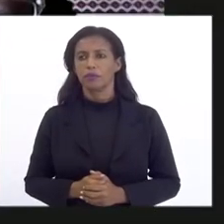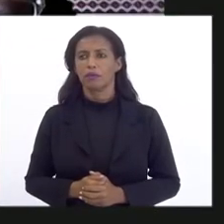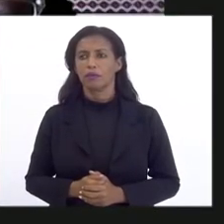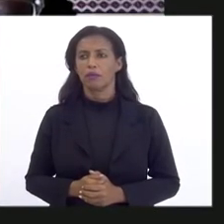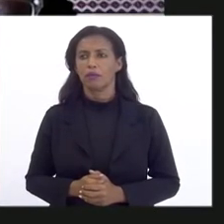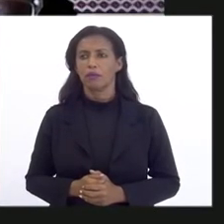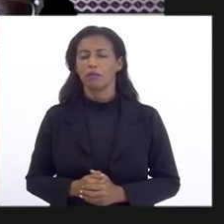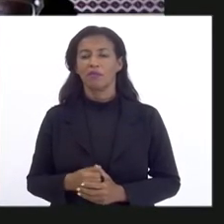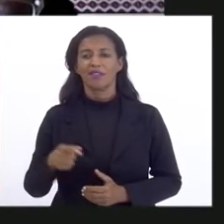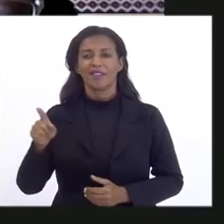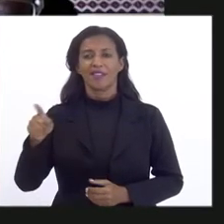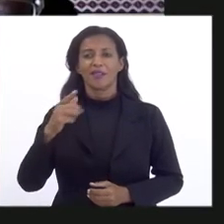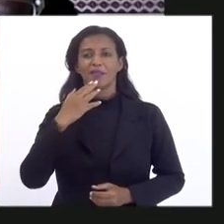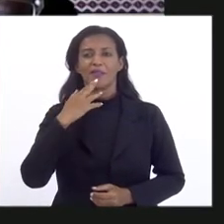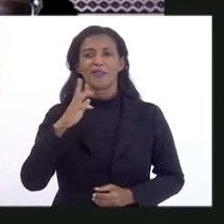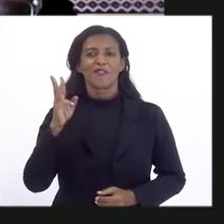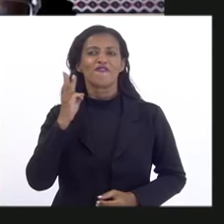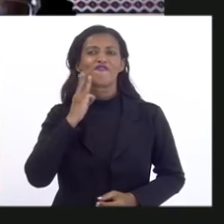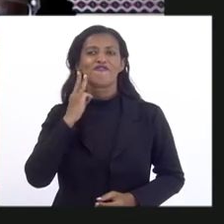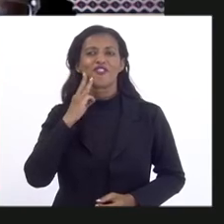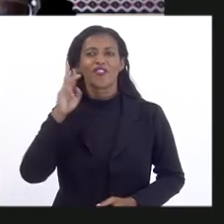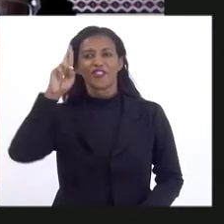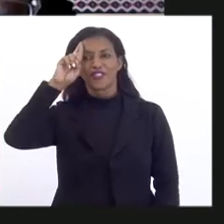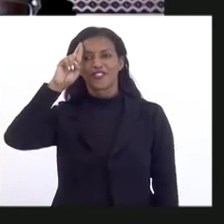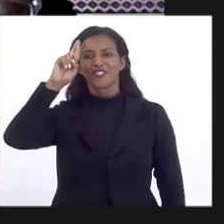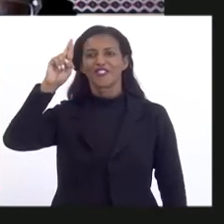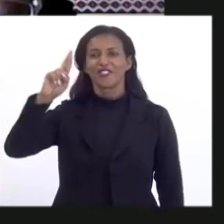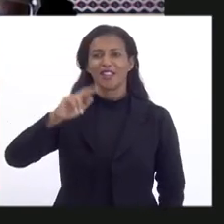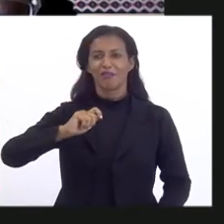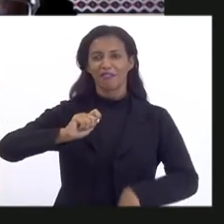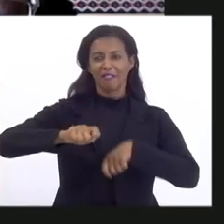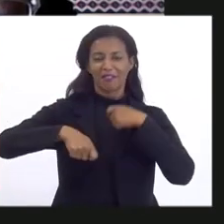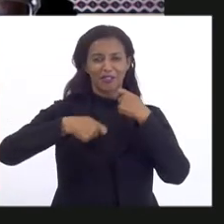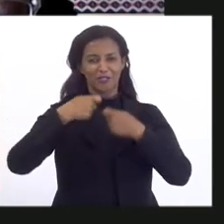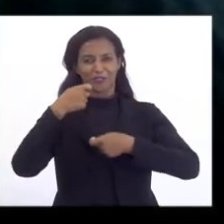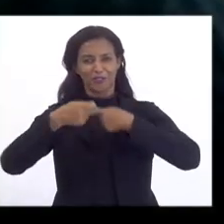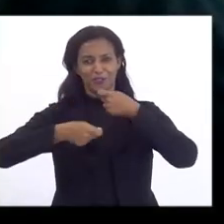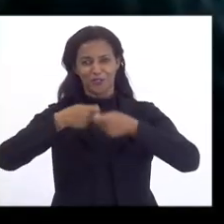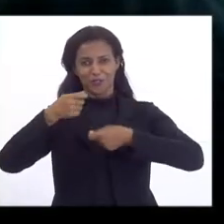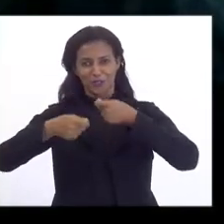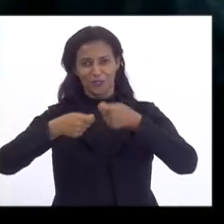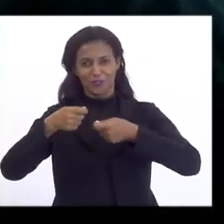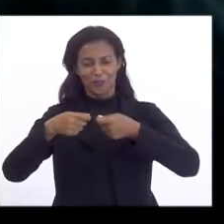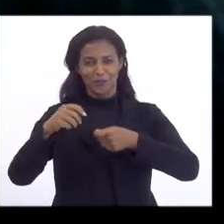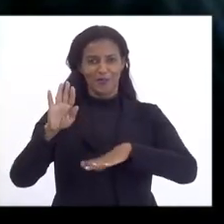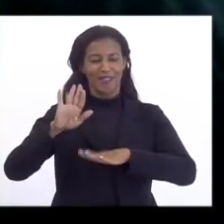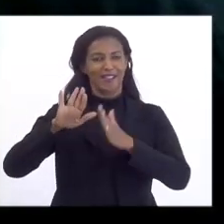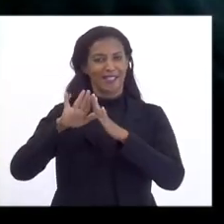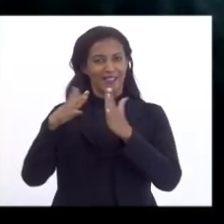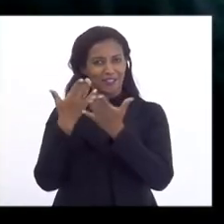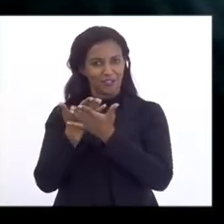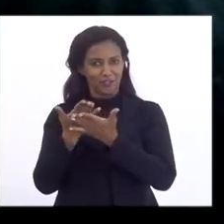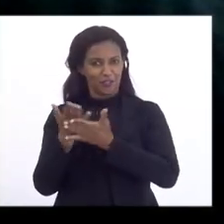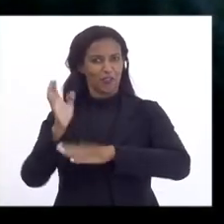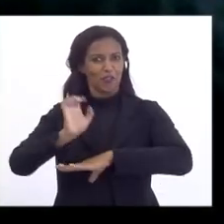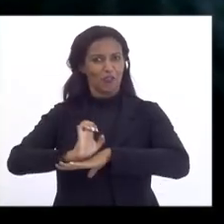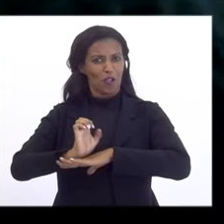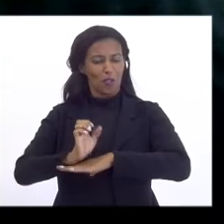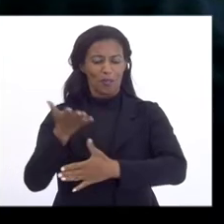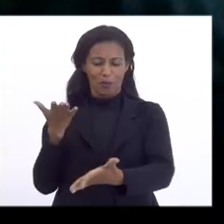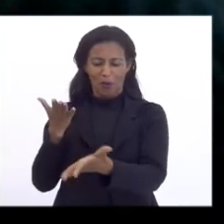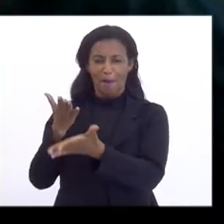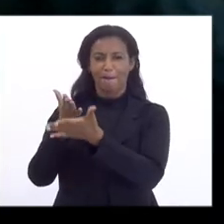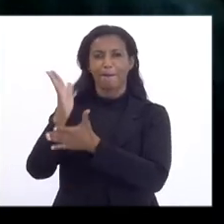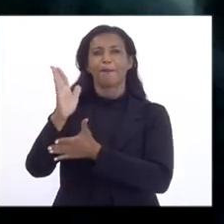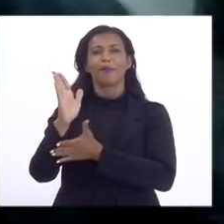para chefe gastronomia da rede escolar estadual. Aprovo com mérito a